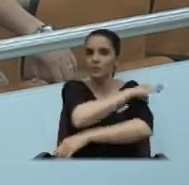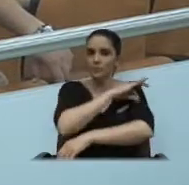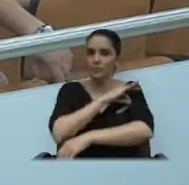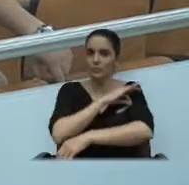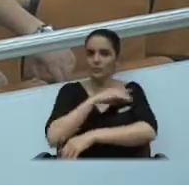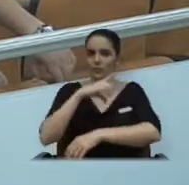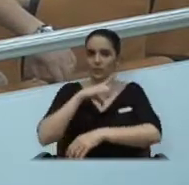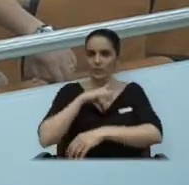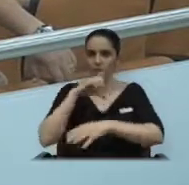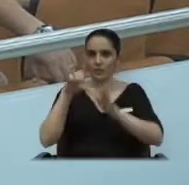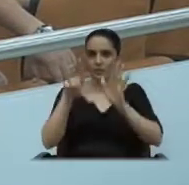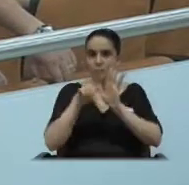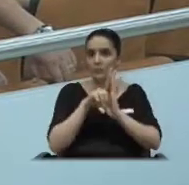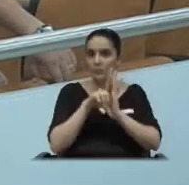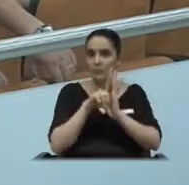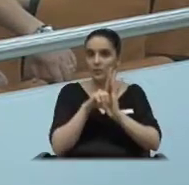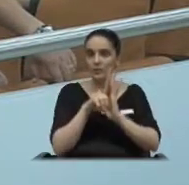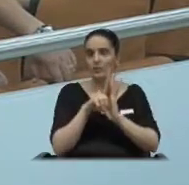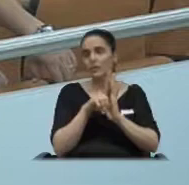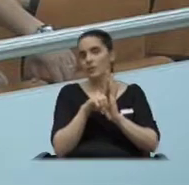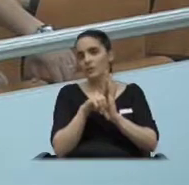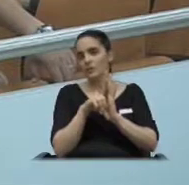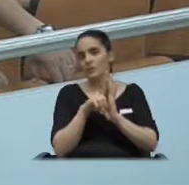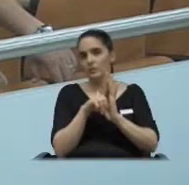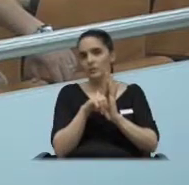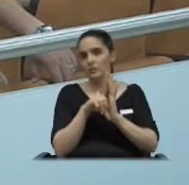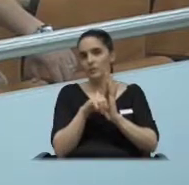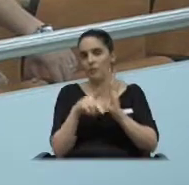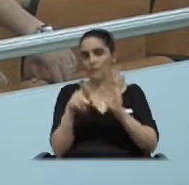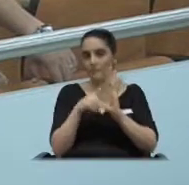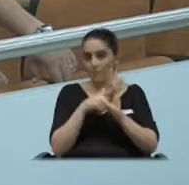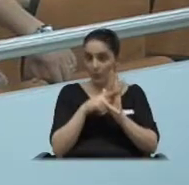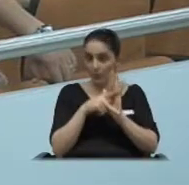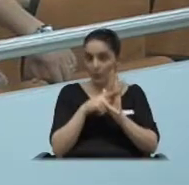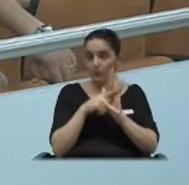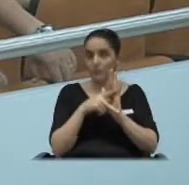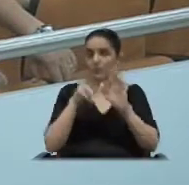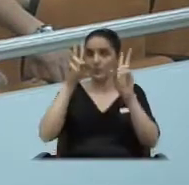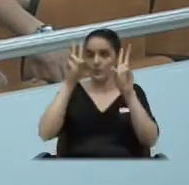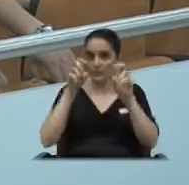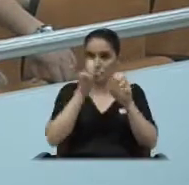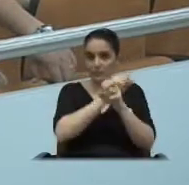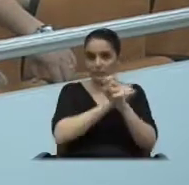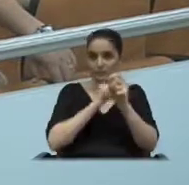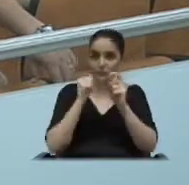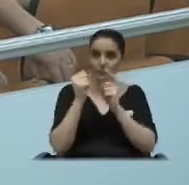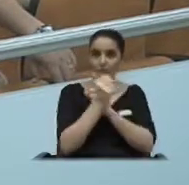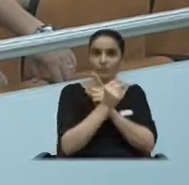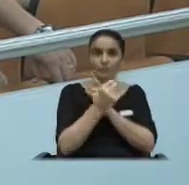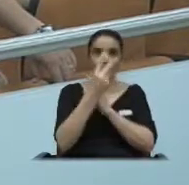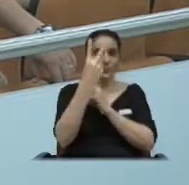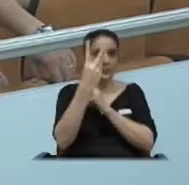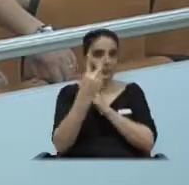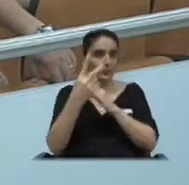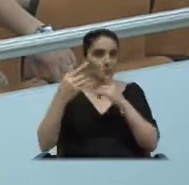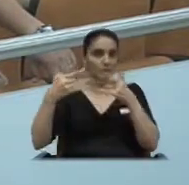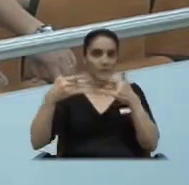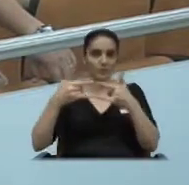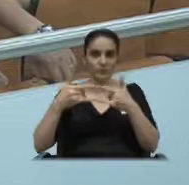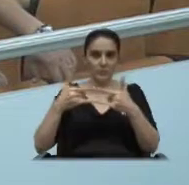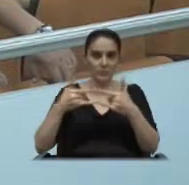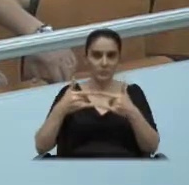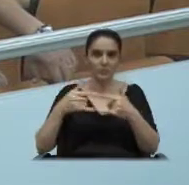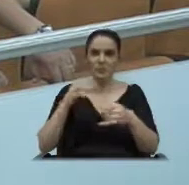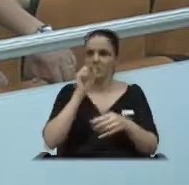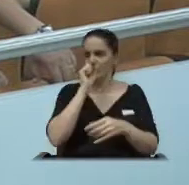lei de cunho social, do qual ele dá 2 passes. Tudo bem, limita o final de semana, todos